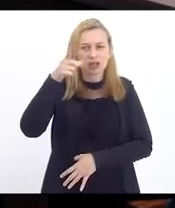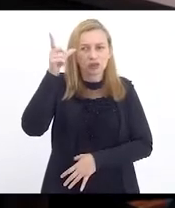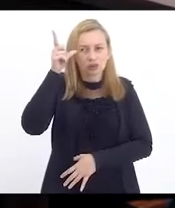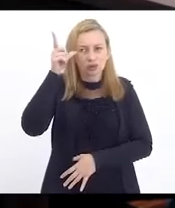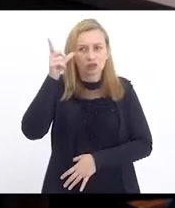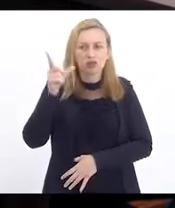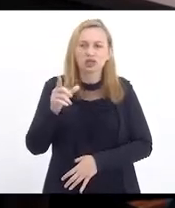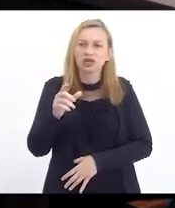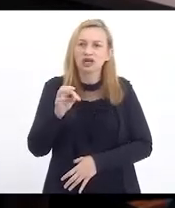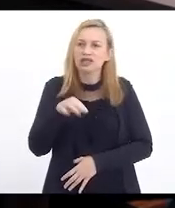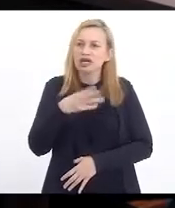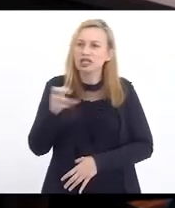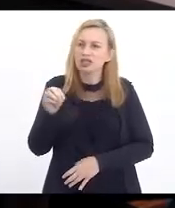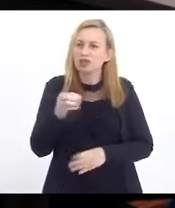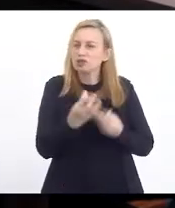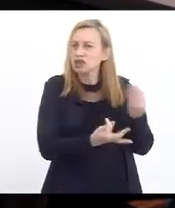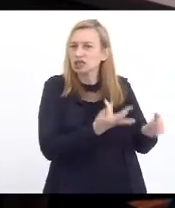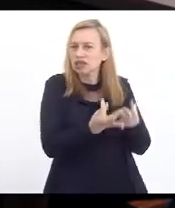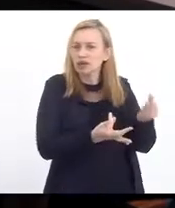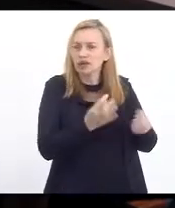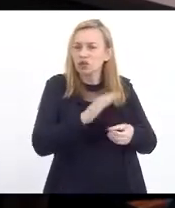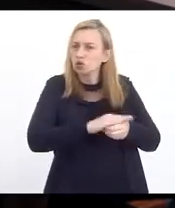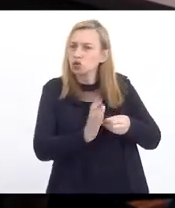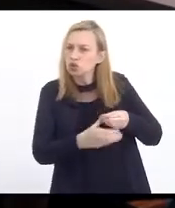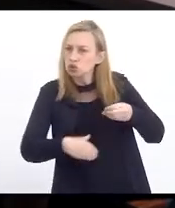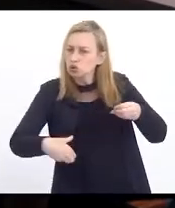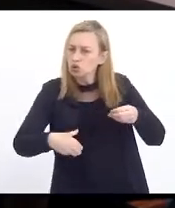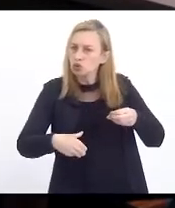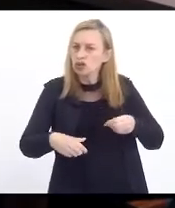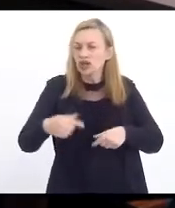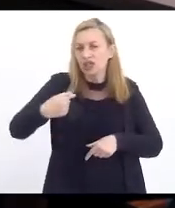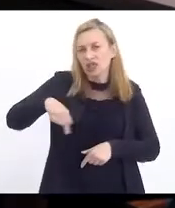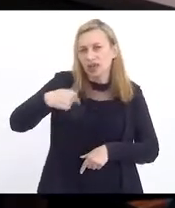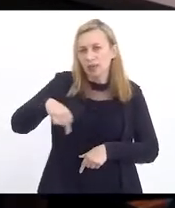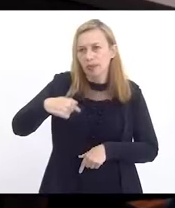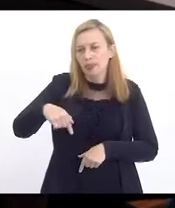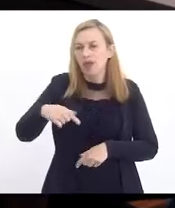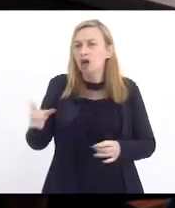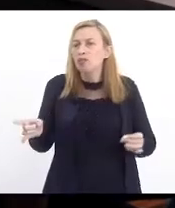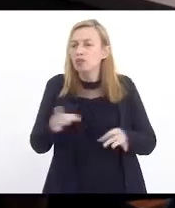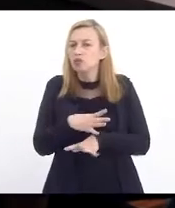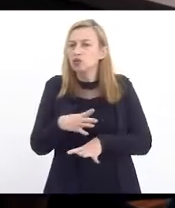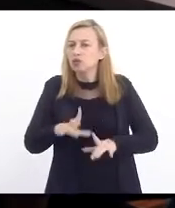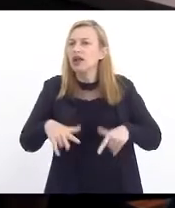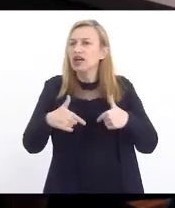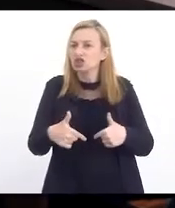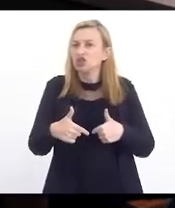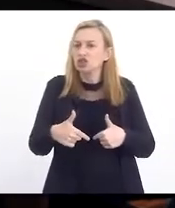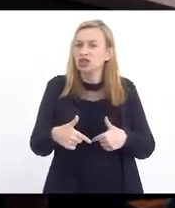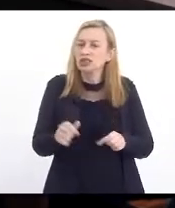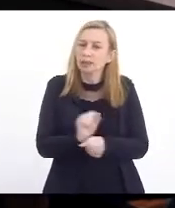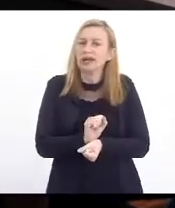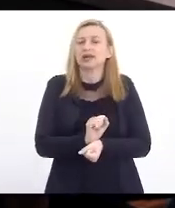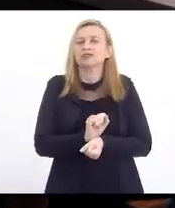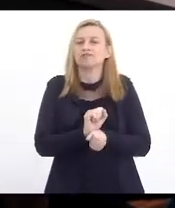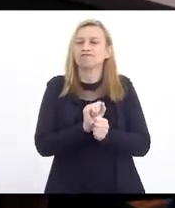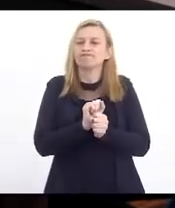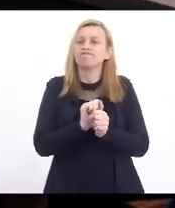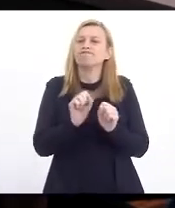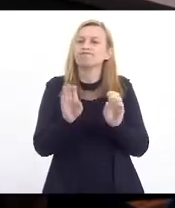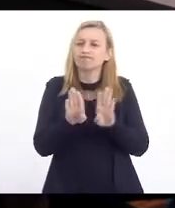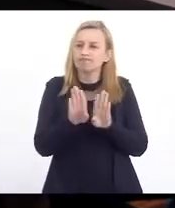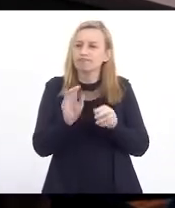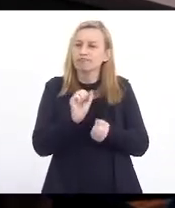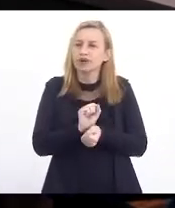são as estações de tratamento de esgoto, as ETS, que estão em Queimados, prontas para operar e que não estão operando.